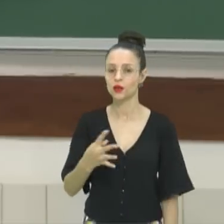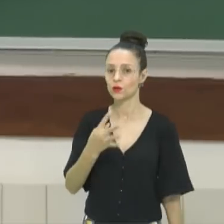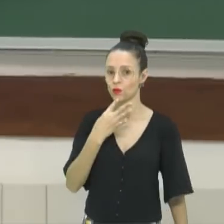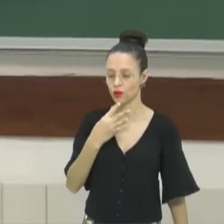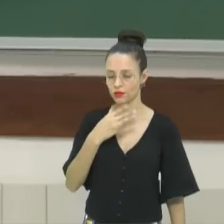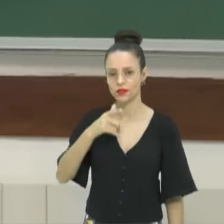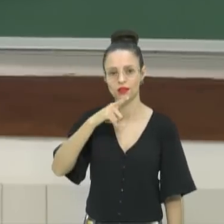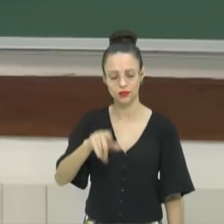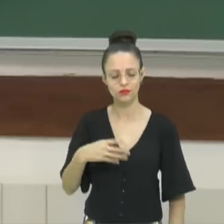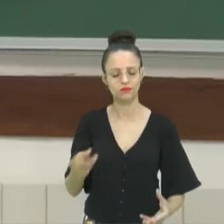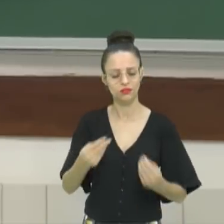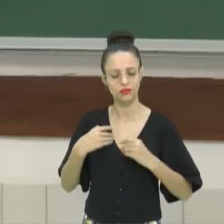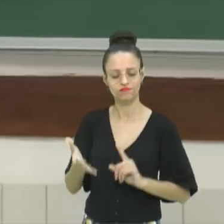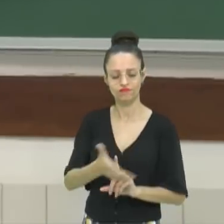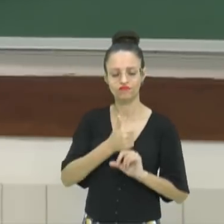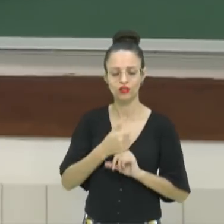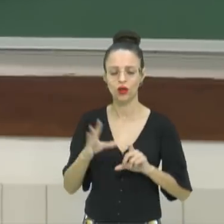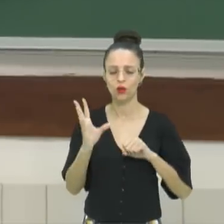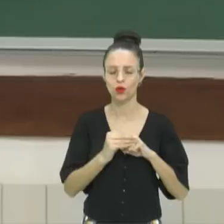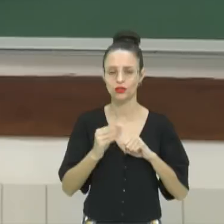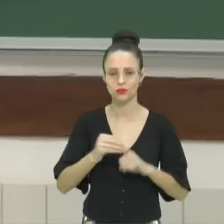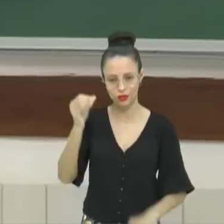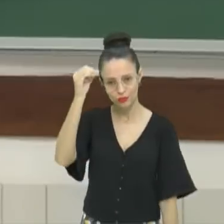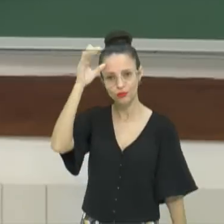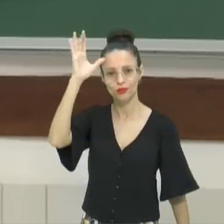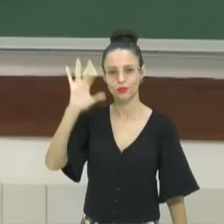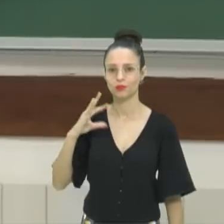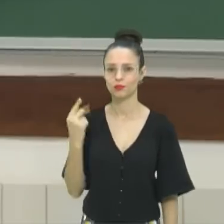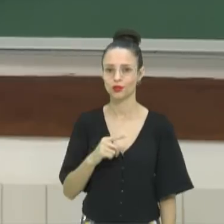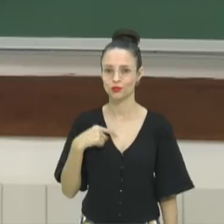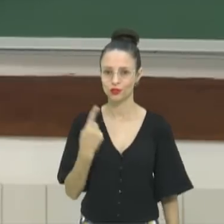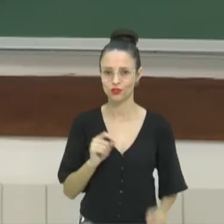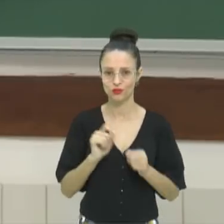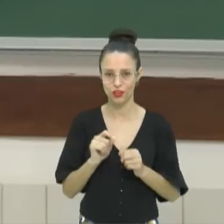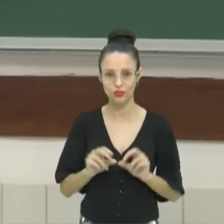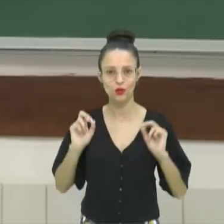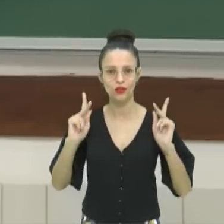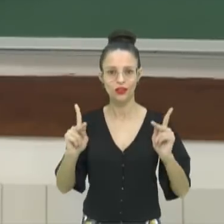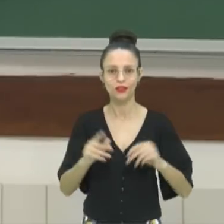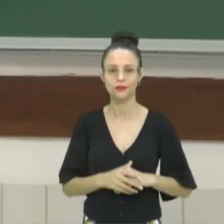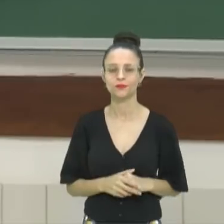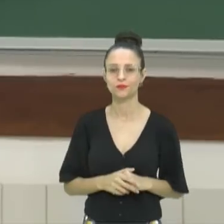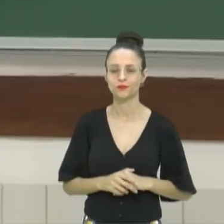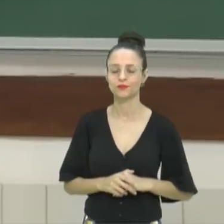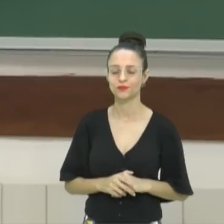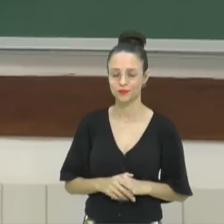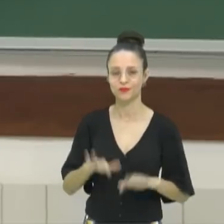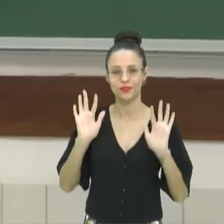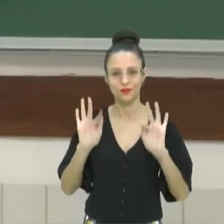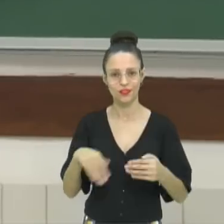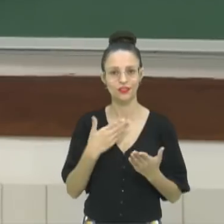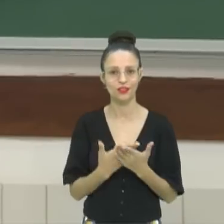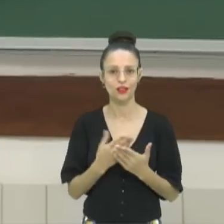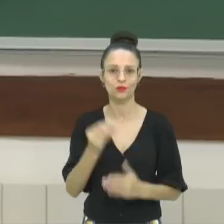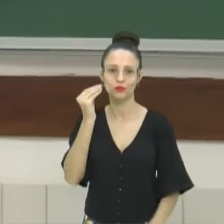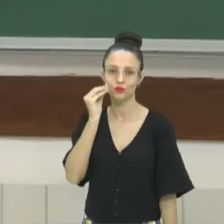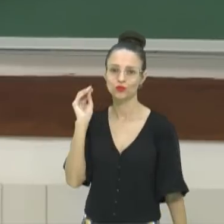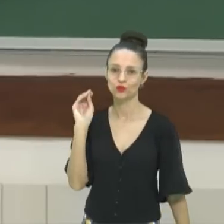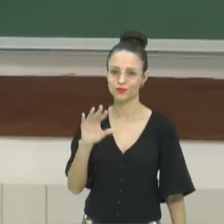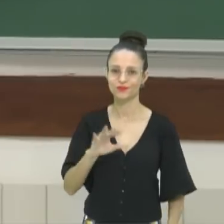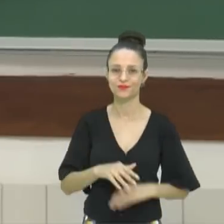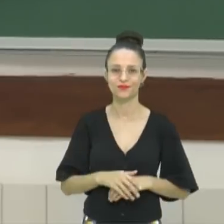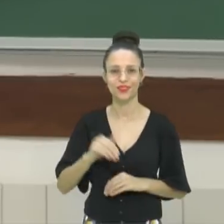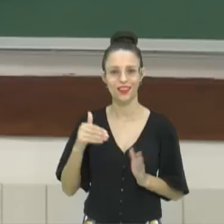língua traz credibilidade para tudo aquilo que nós produzimos. Ok, pessoal? Nossa aula chegou ao fim. Um beijo da